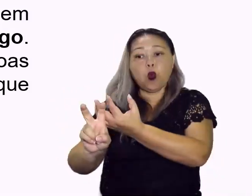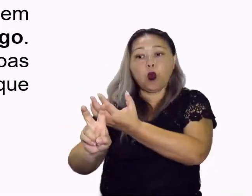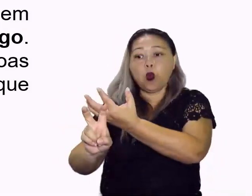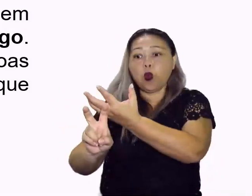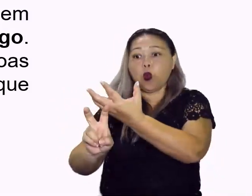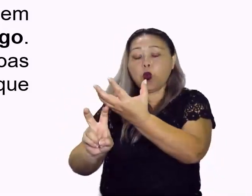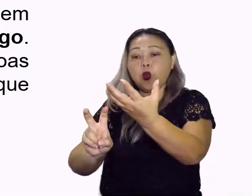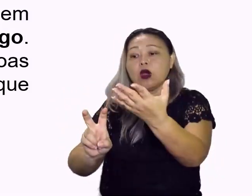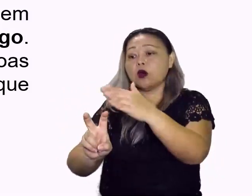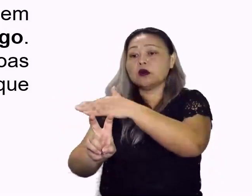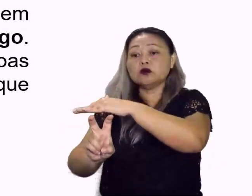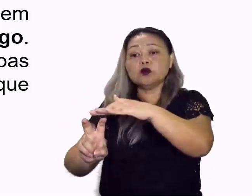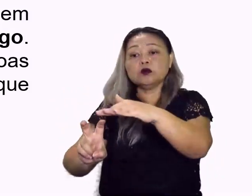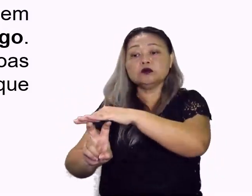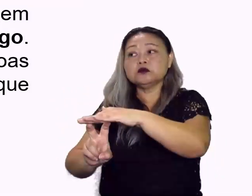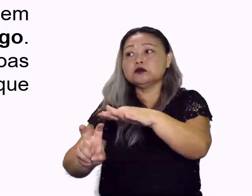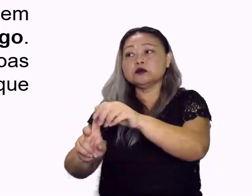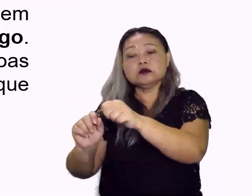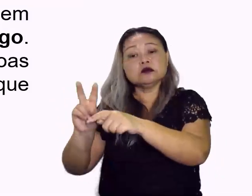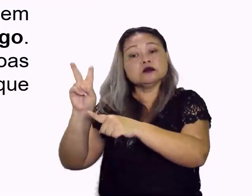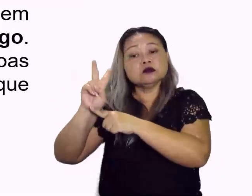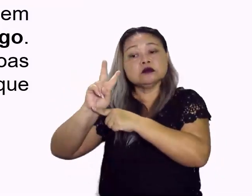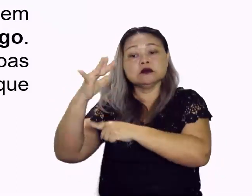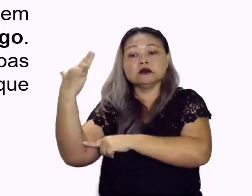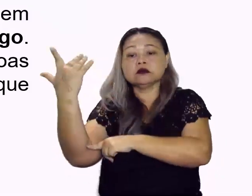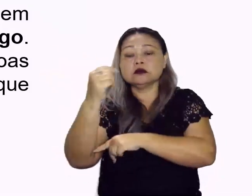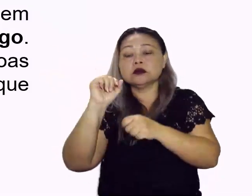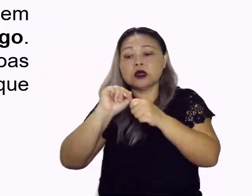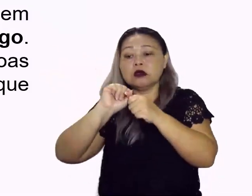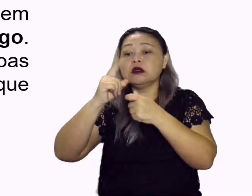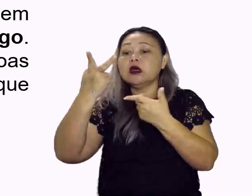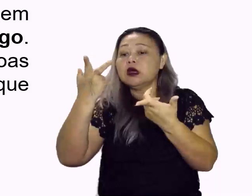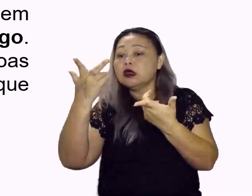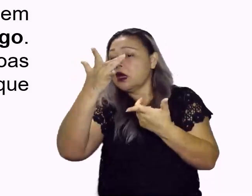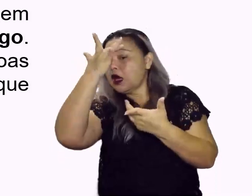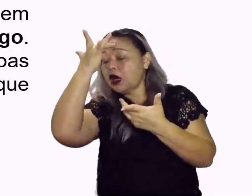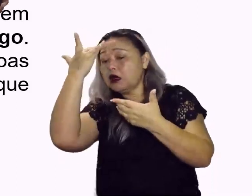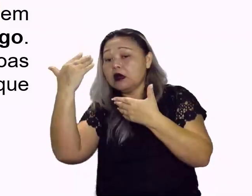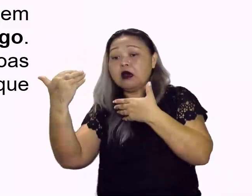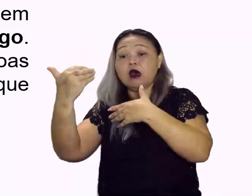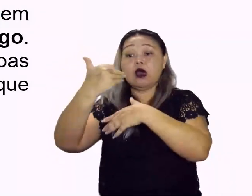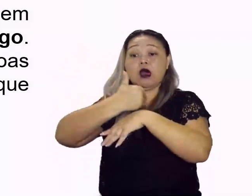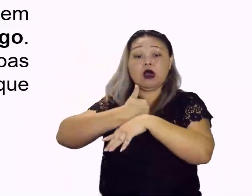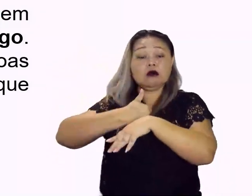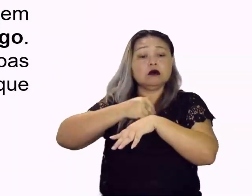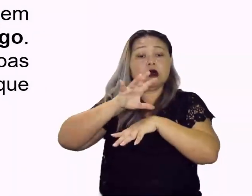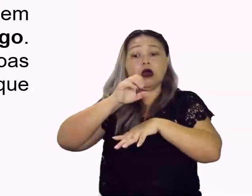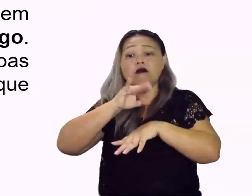né? E protege os animais das florestas das pessoas que fazem mal. Então, se a pessoa for para a